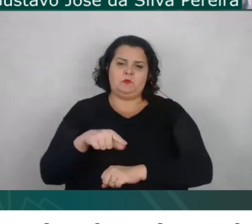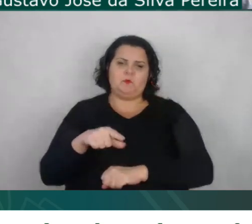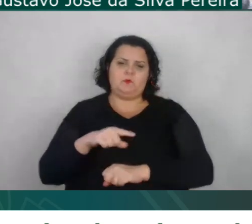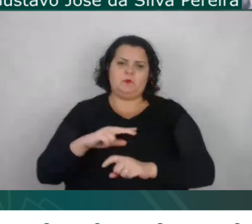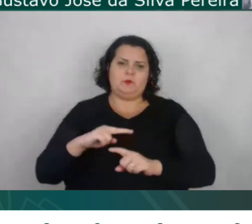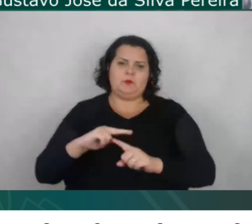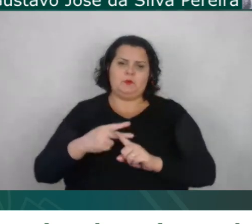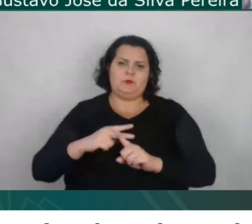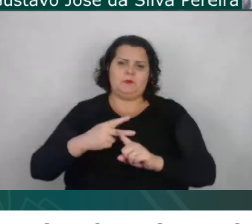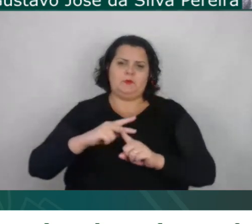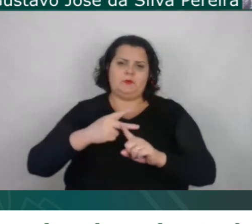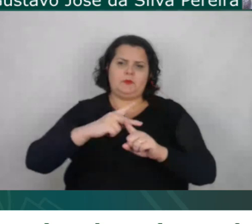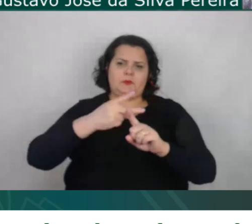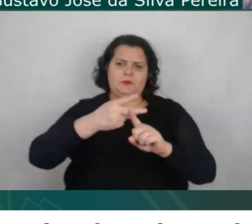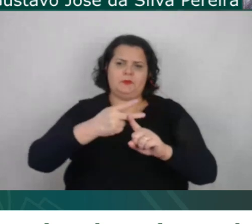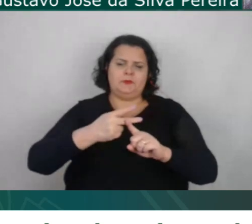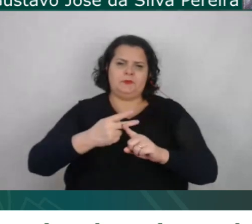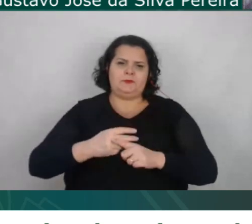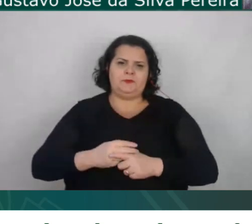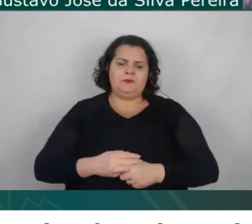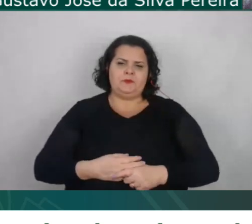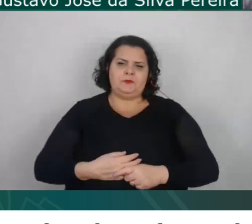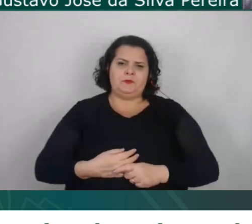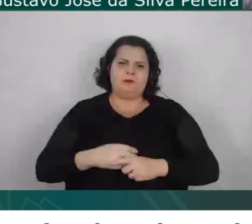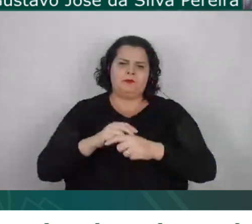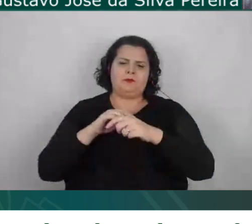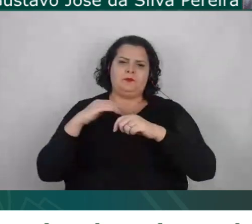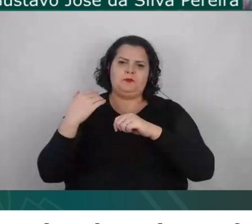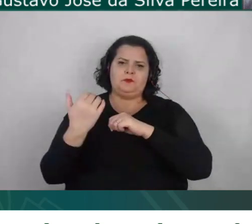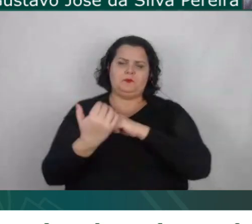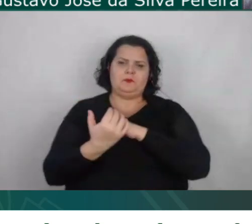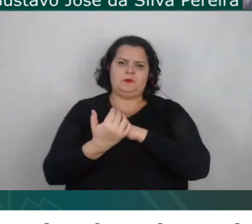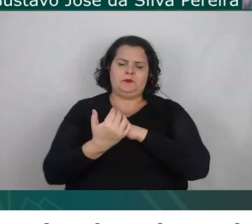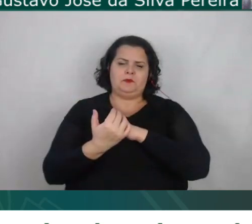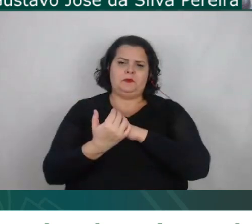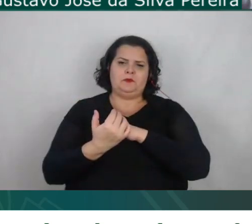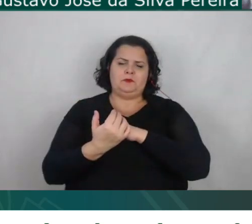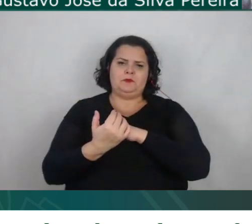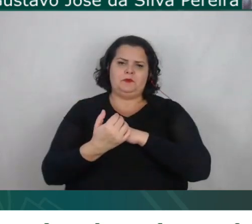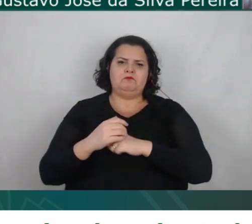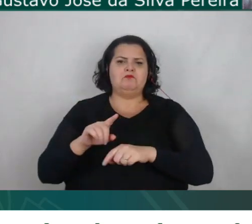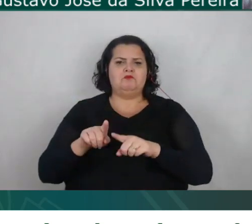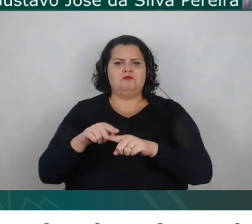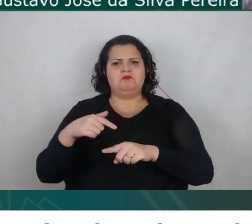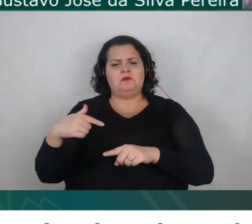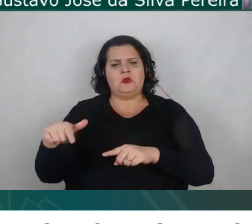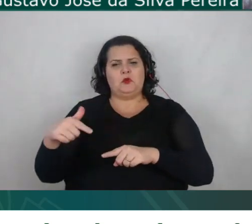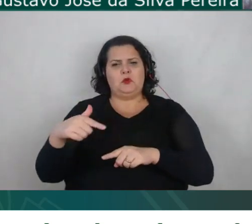replicação. O SARS-CoV, assim como outros coronas,